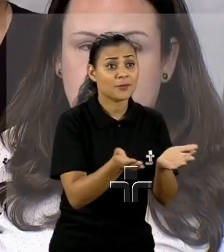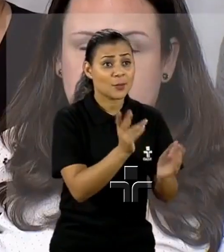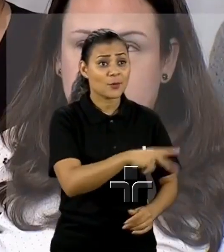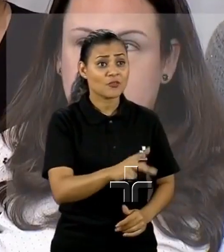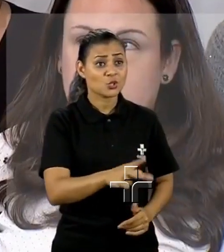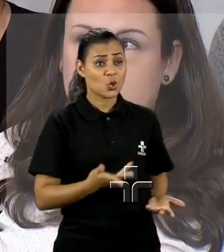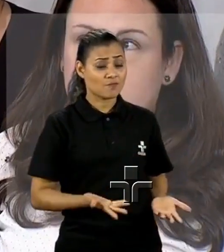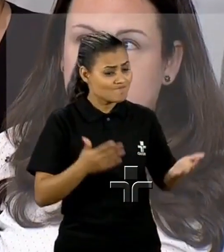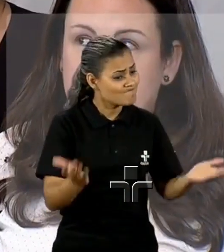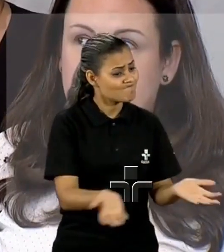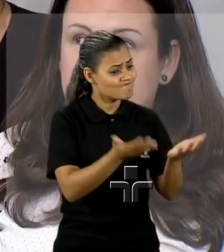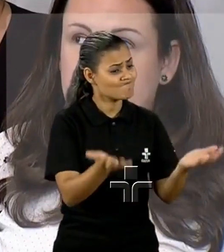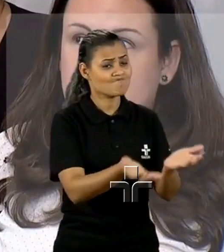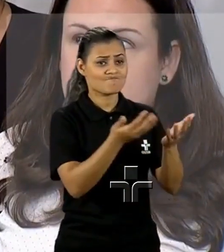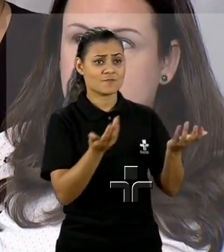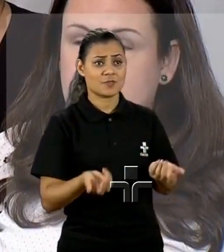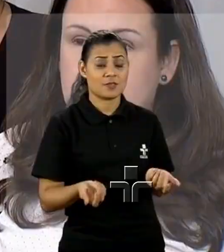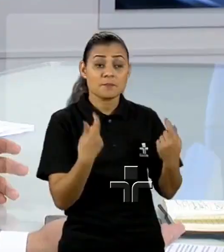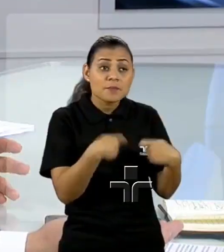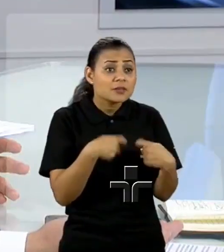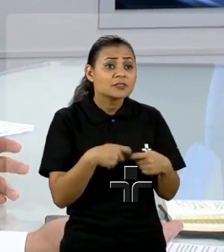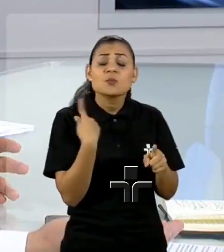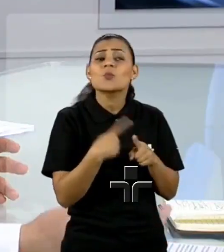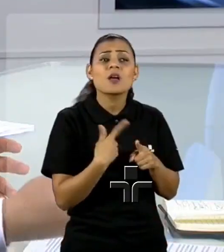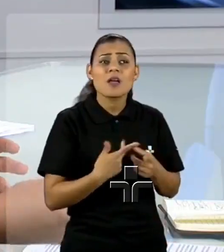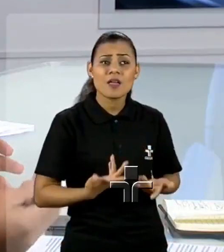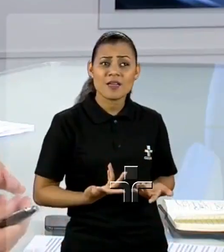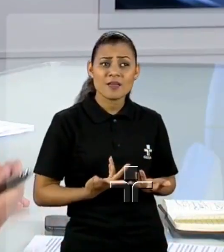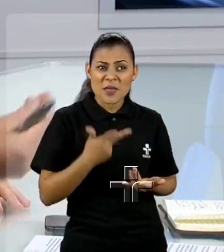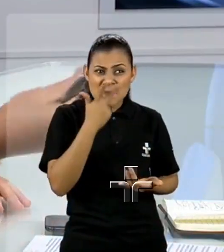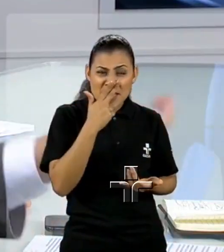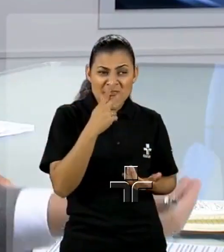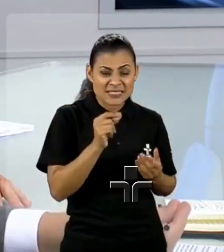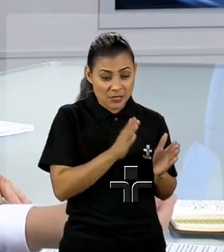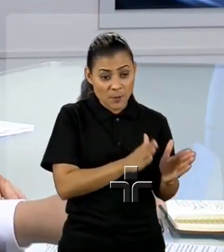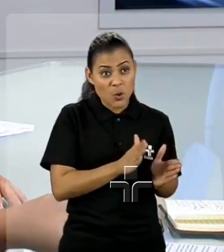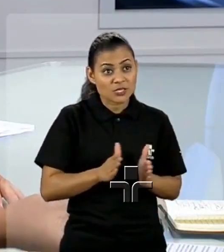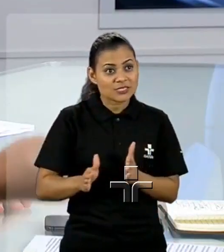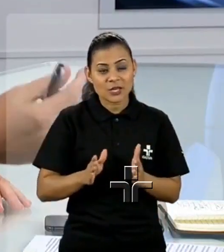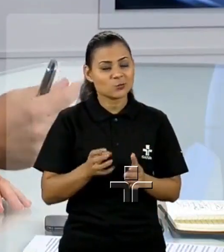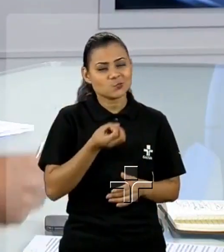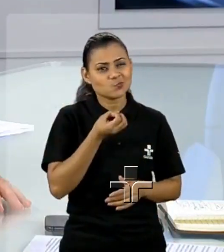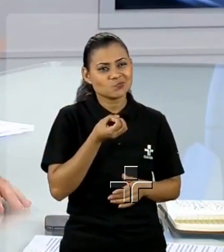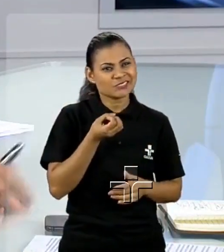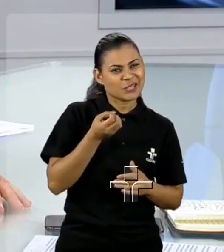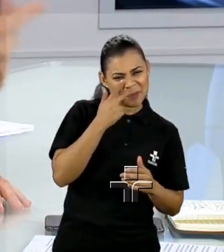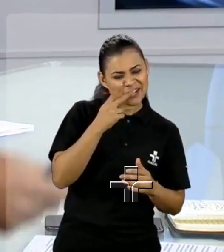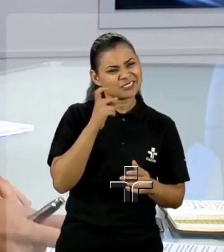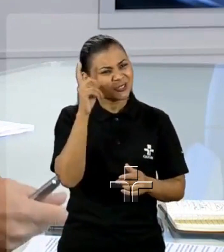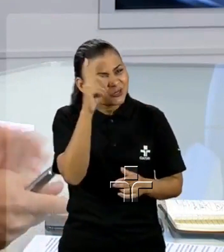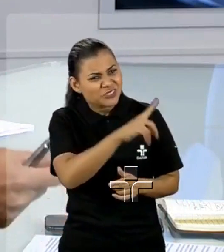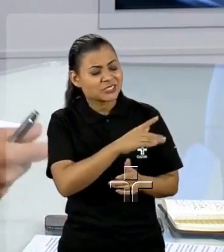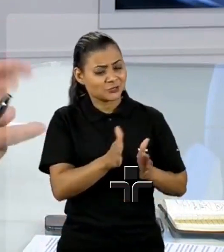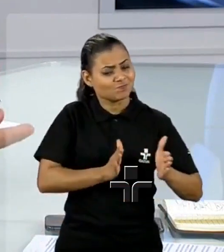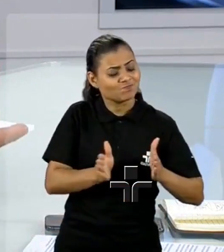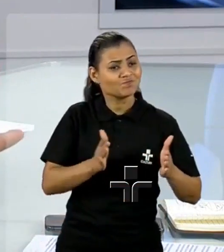catálise inicial. Né? Por quê? Porque fazer, já que é um processo não favorável, no sentido,